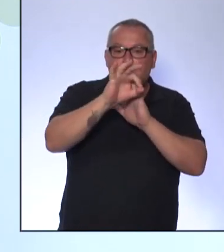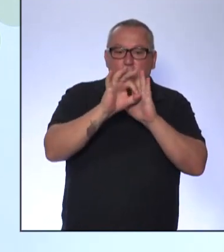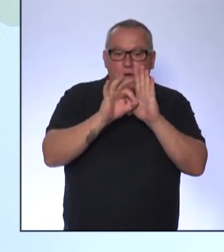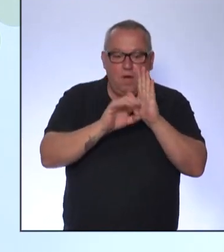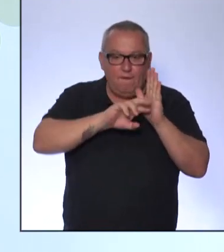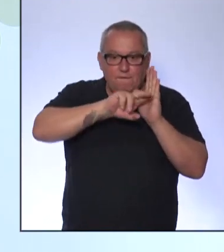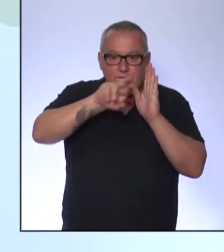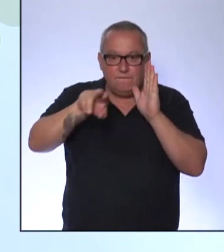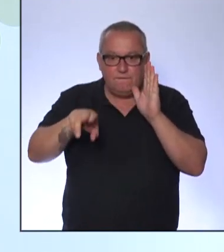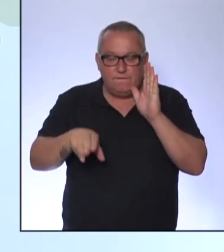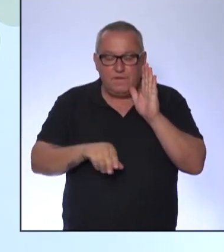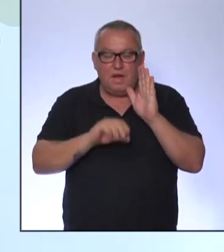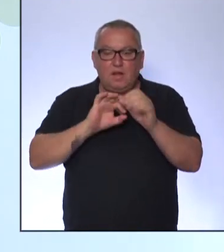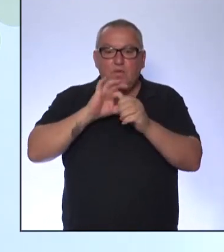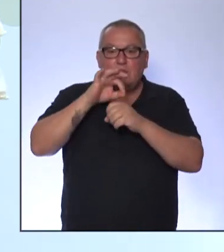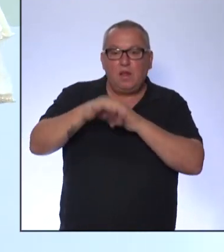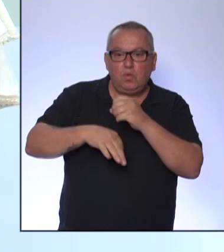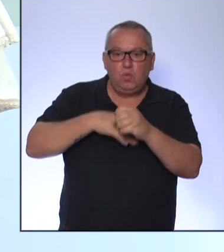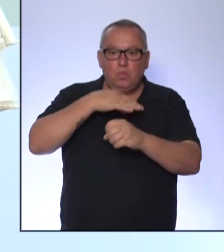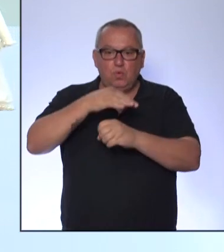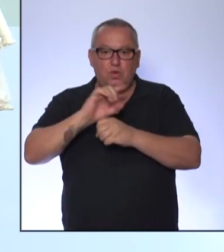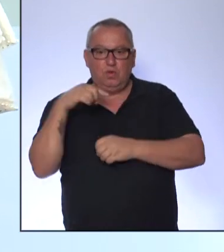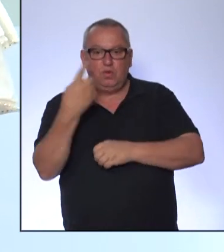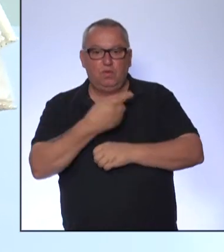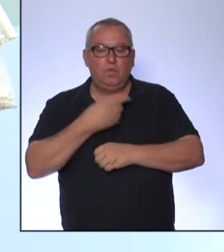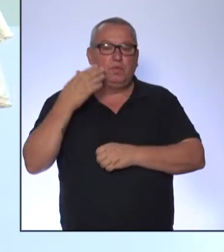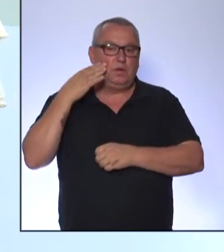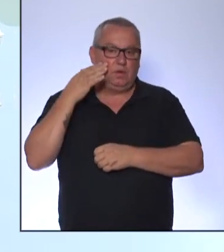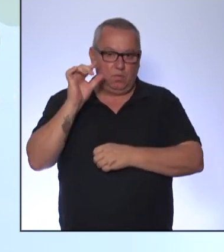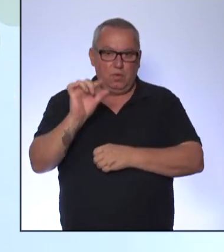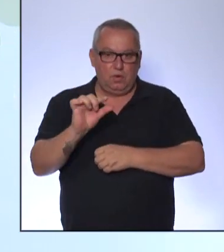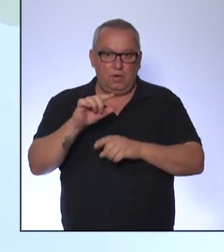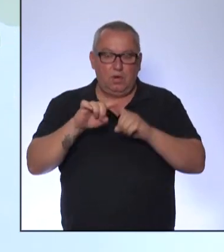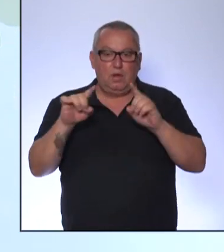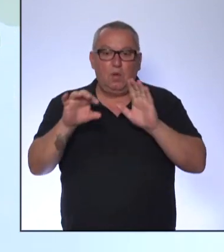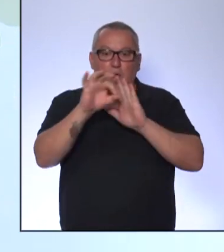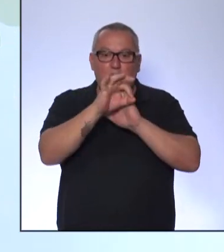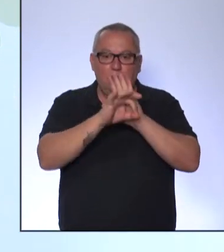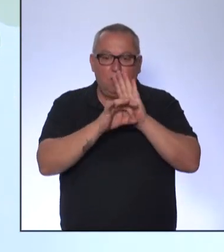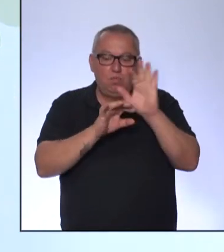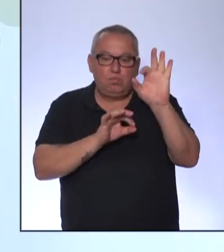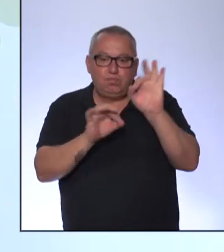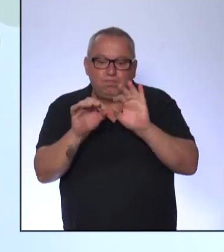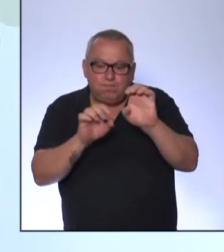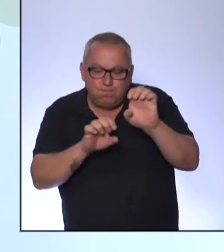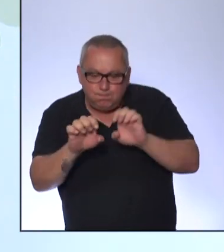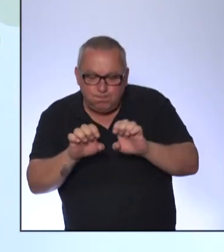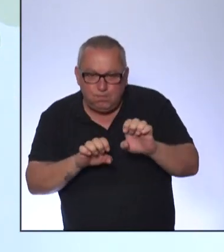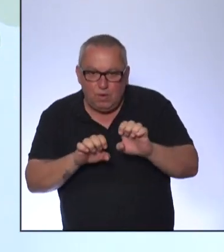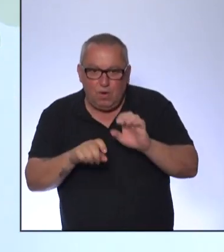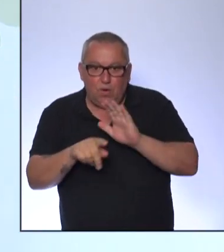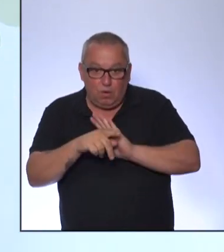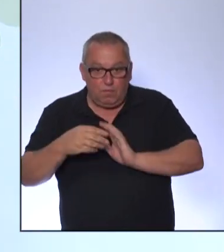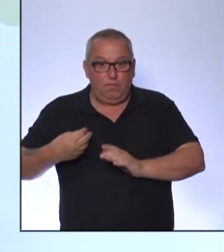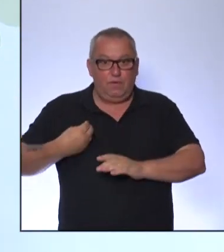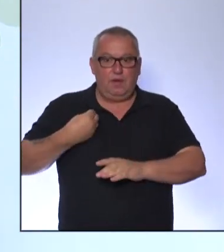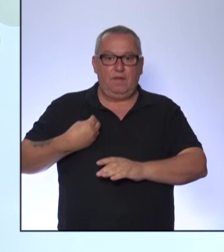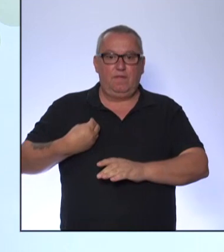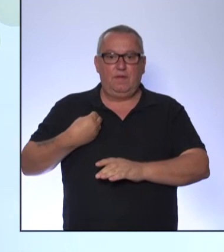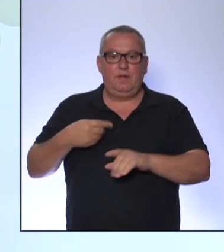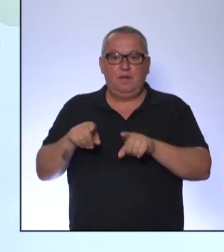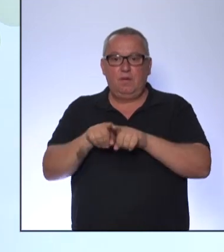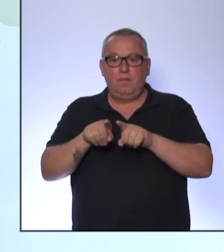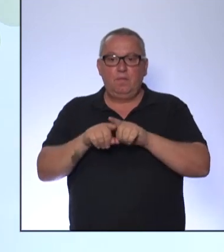átomos e a gente vai entender isso um pouquinho. Tá bom? Então, a célula ela vai ser uma estrutura Essa estrutura ela é uma estrutura viva, na